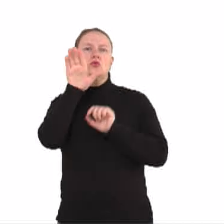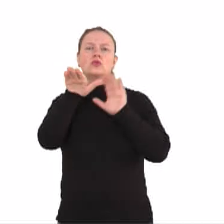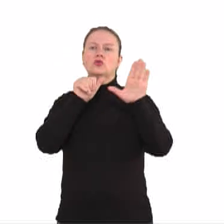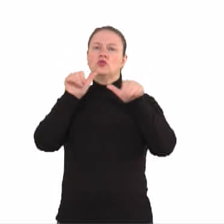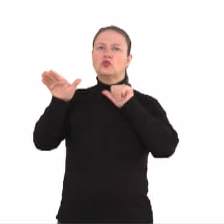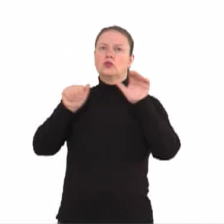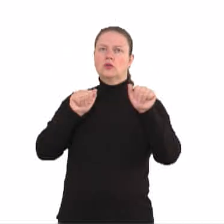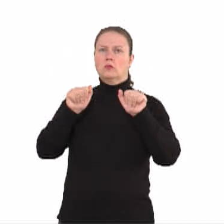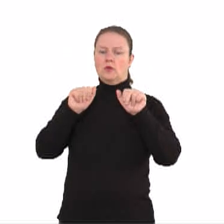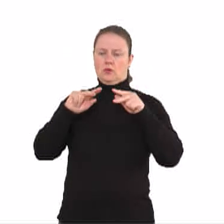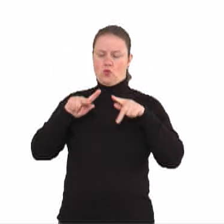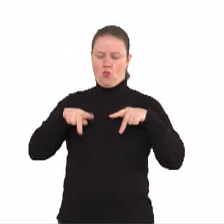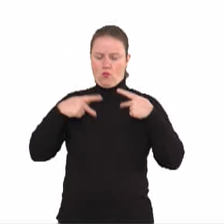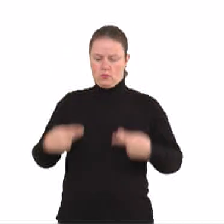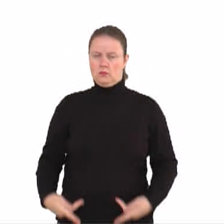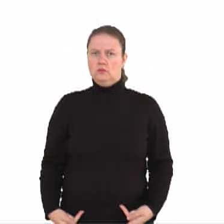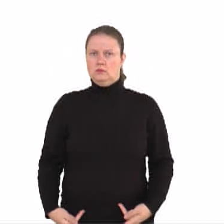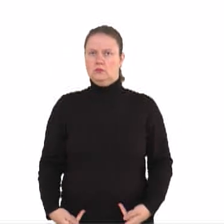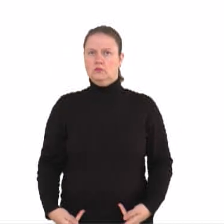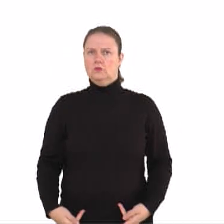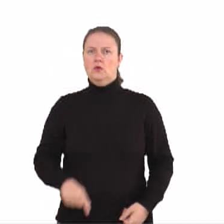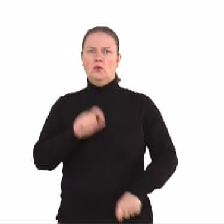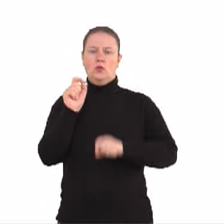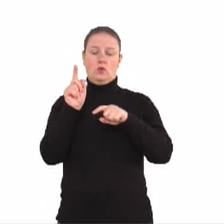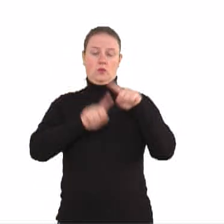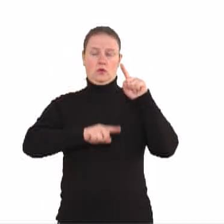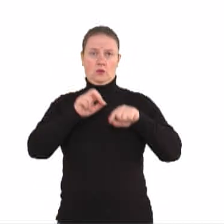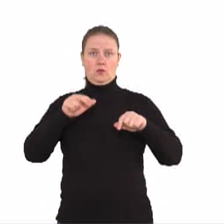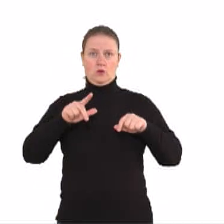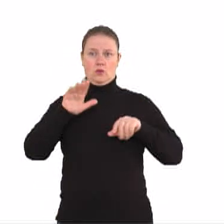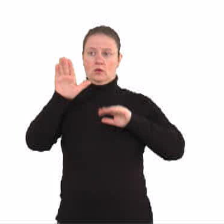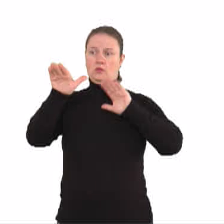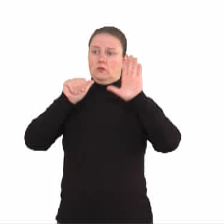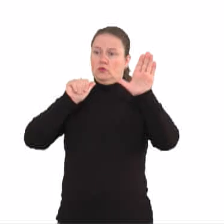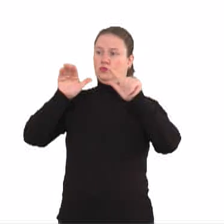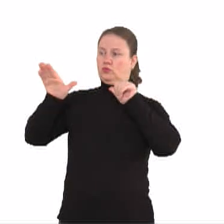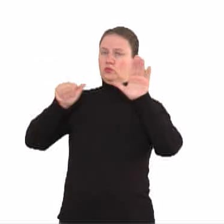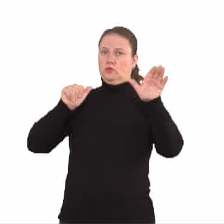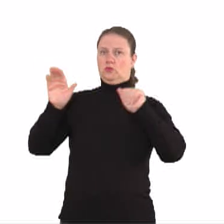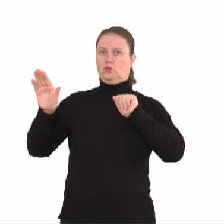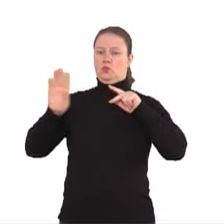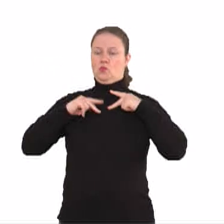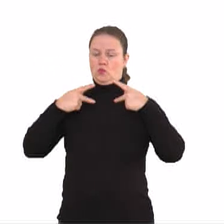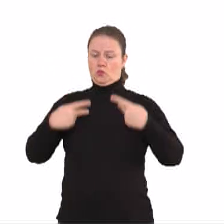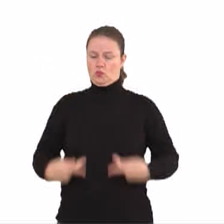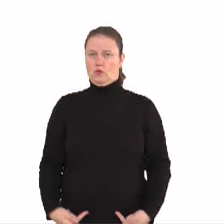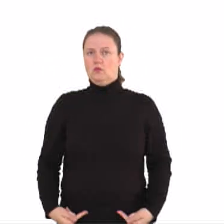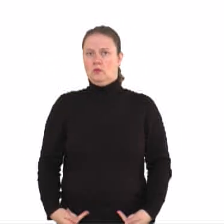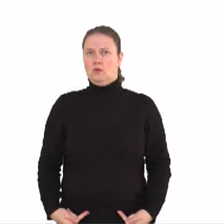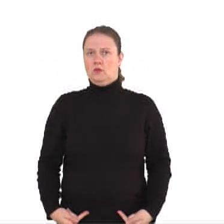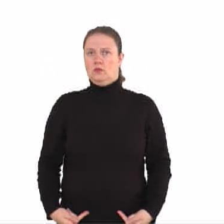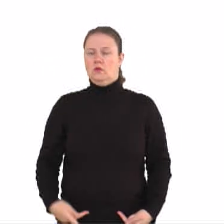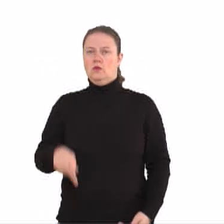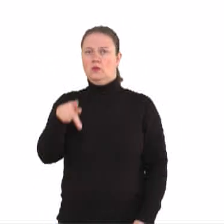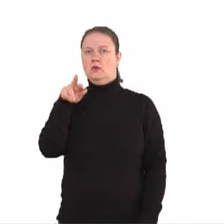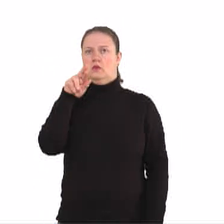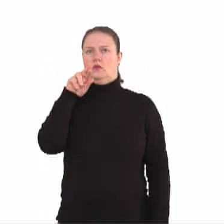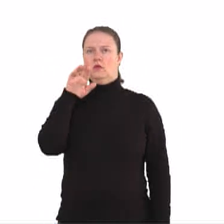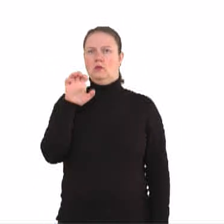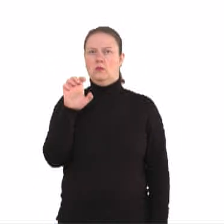computadores humanos, predicado aí. Objeto direto, os chamados. Humanos é o predicativo do objeto, que